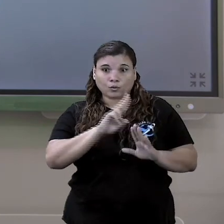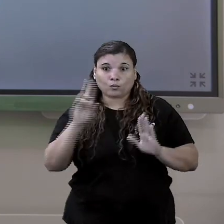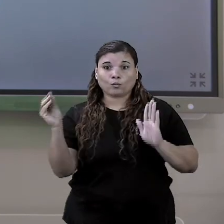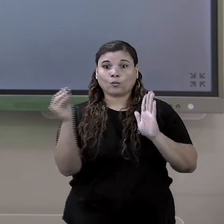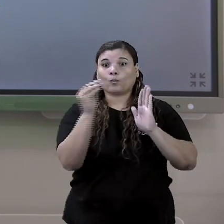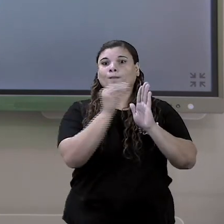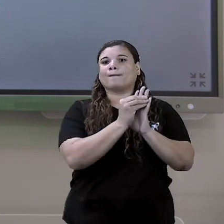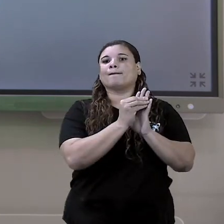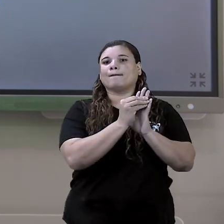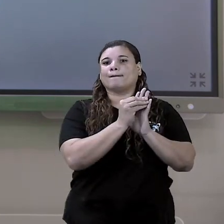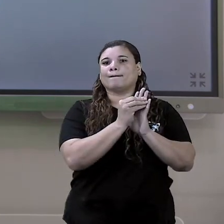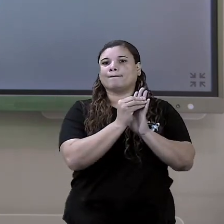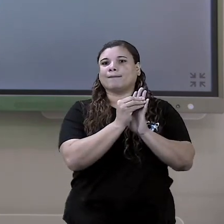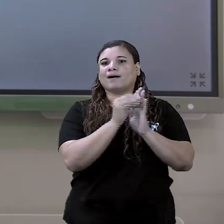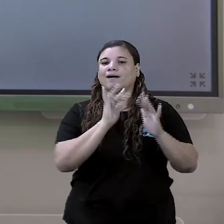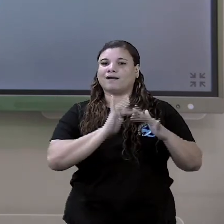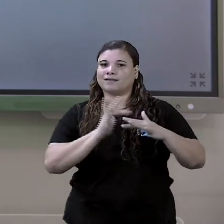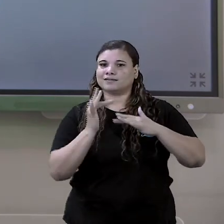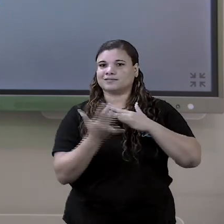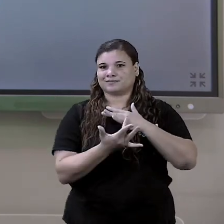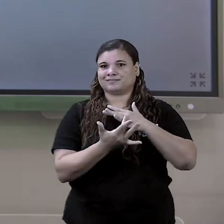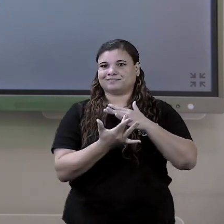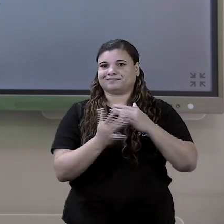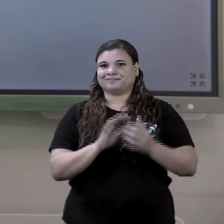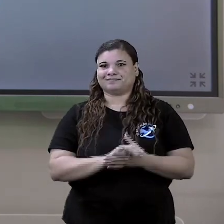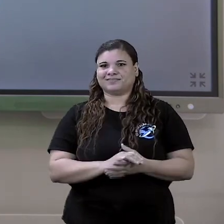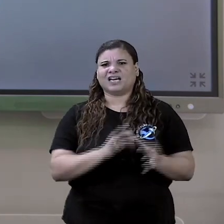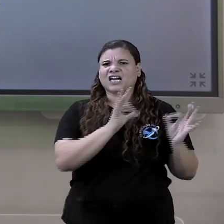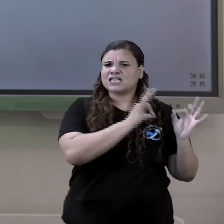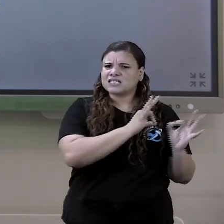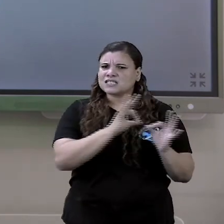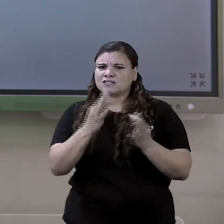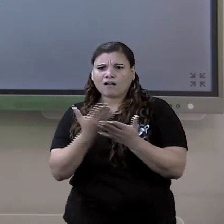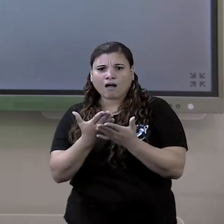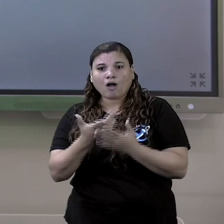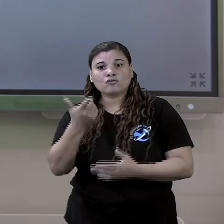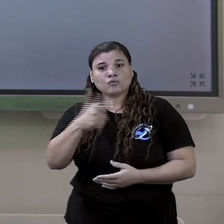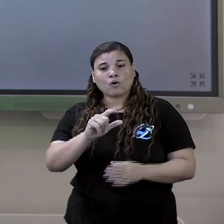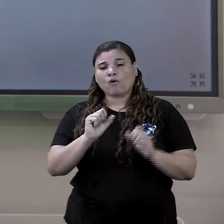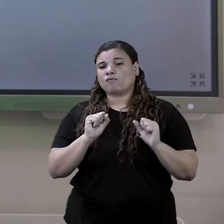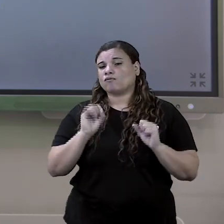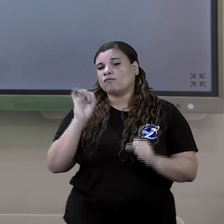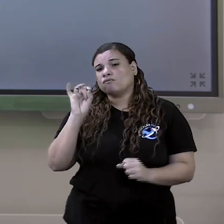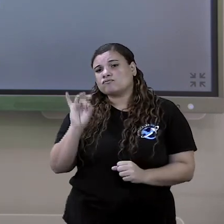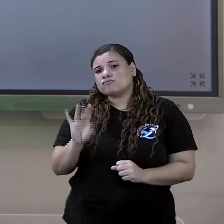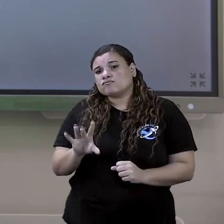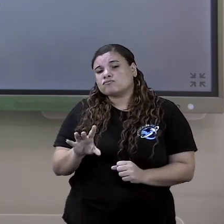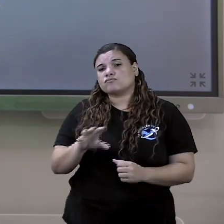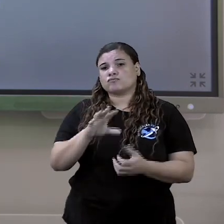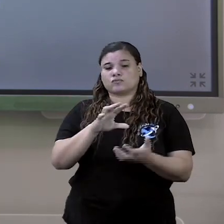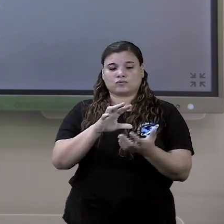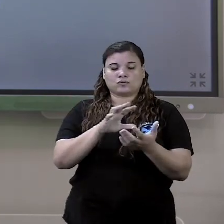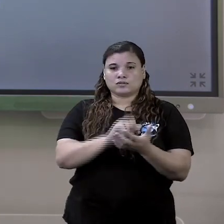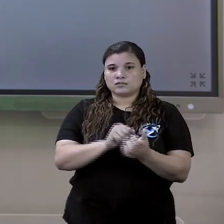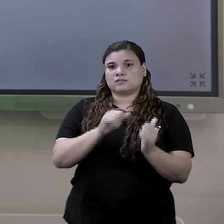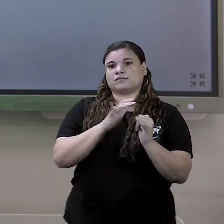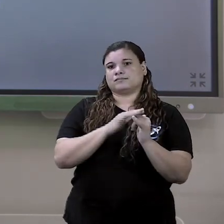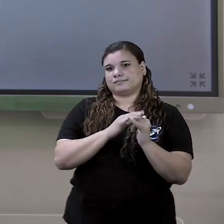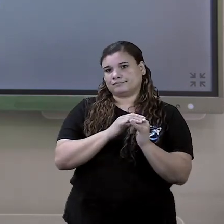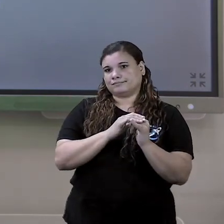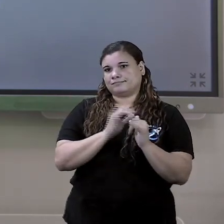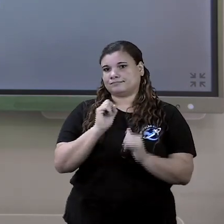sociais SMED-GV. Se precisar rever as nossas aulas, basta se inscrever no nosso canal do YouTube SMED-GV.